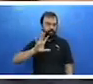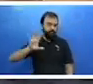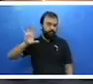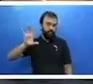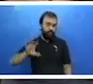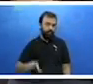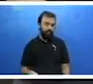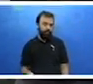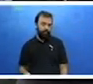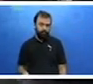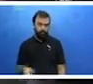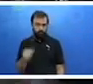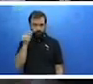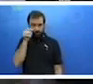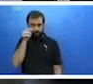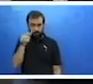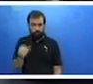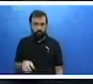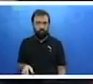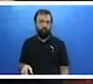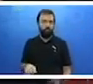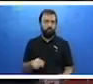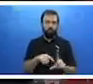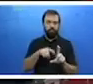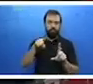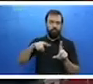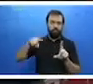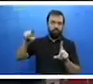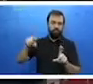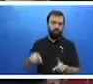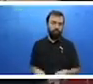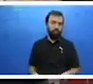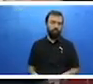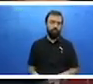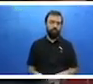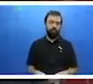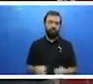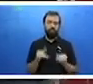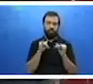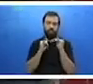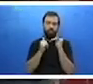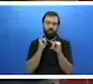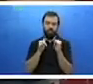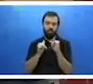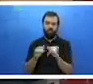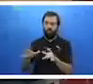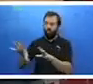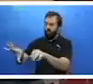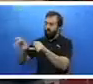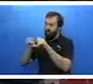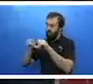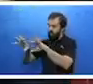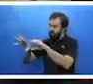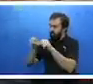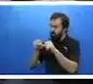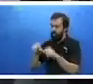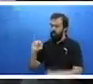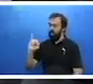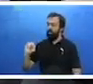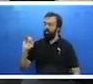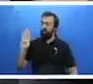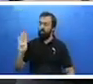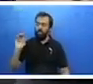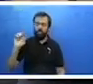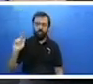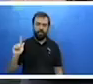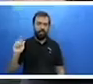diferentes. Observe os gráficos a seguir com dados coletados pelo IBGE, então são dados verdadeiros,